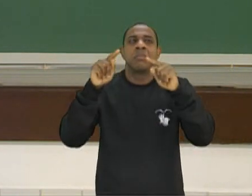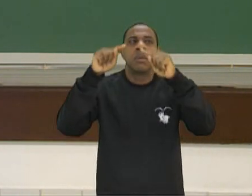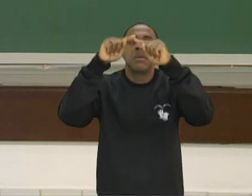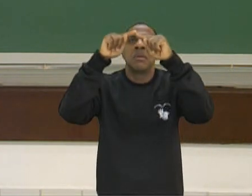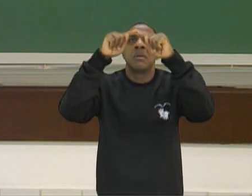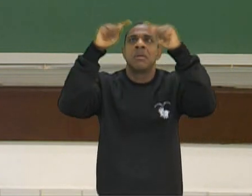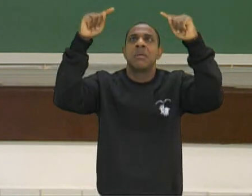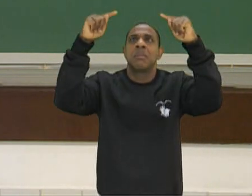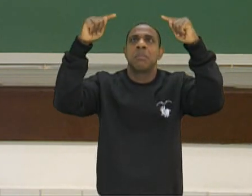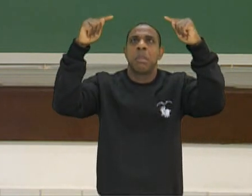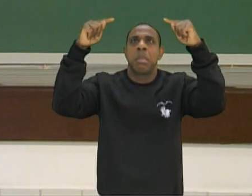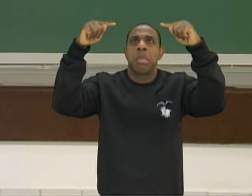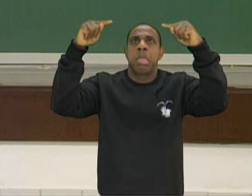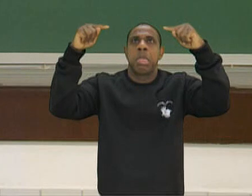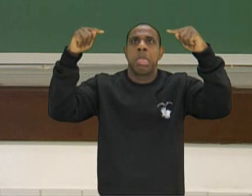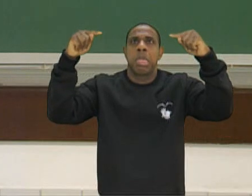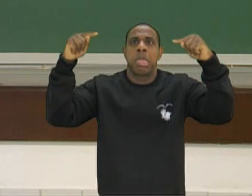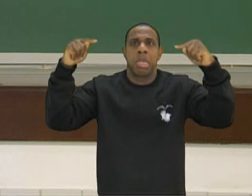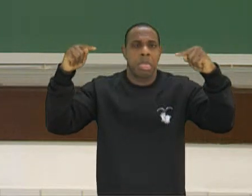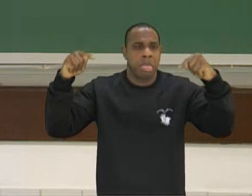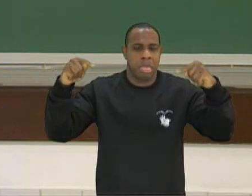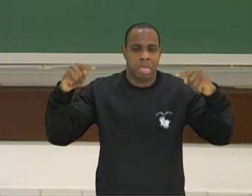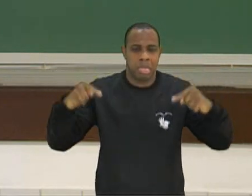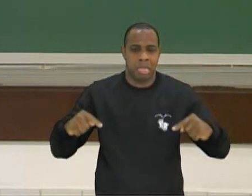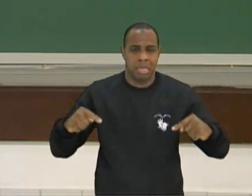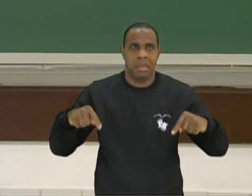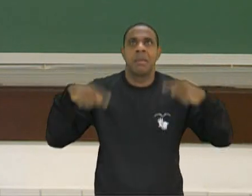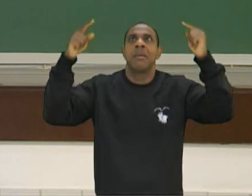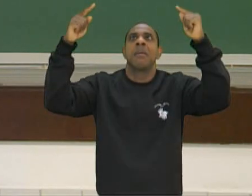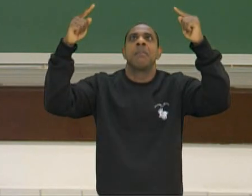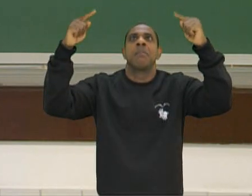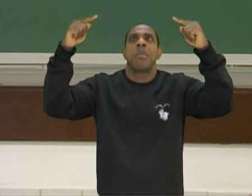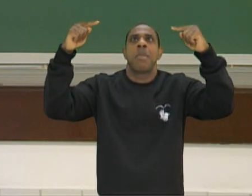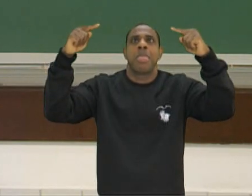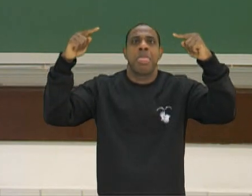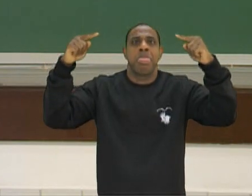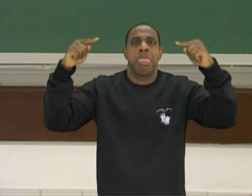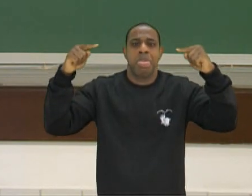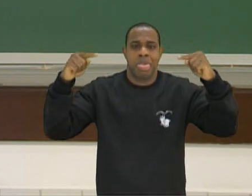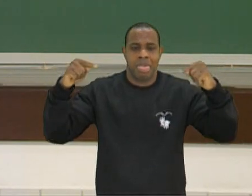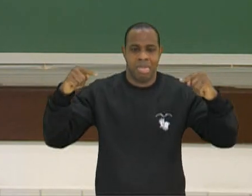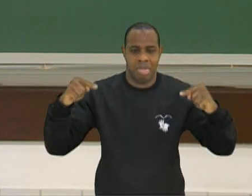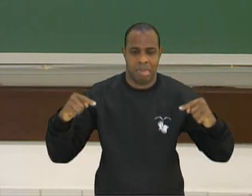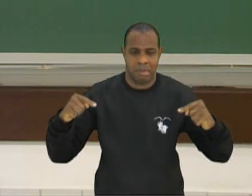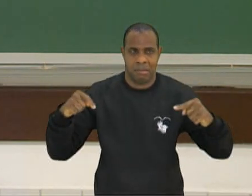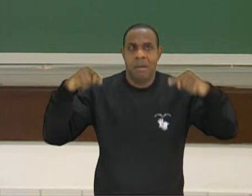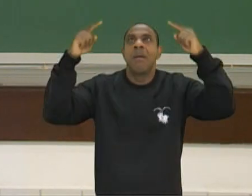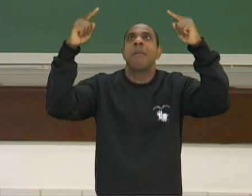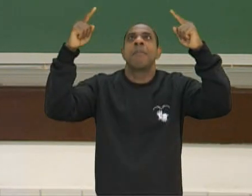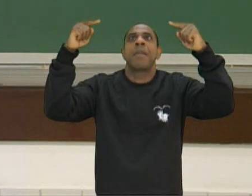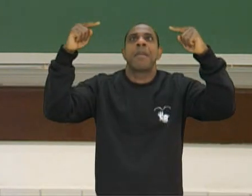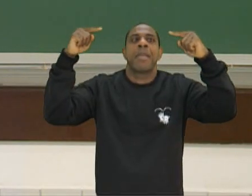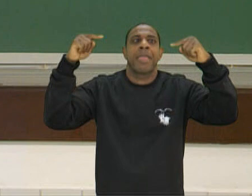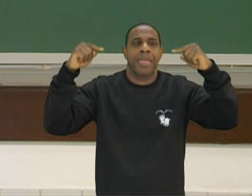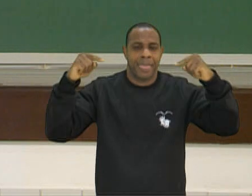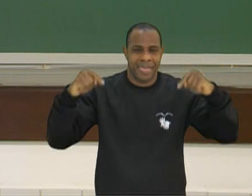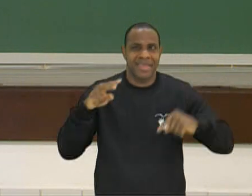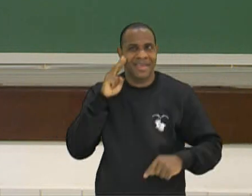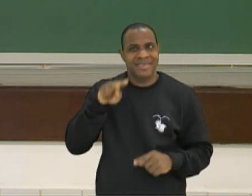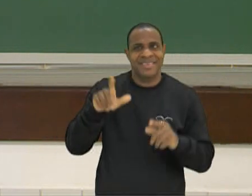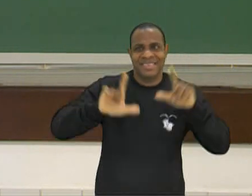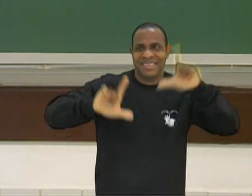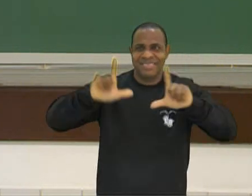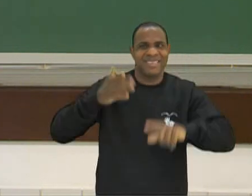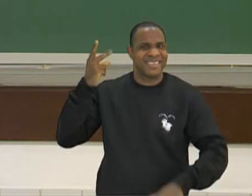que ela estava descendo. Ela passava em intervalos regulares, ela desaparecia, ela aparecia novamente em cima e vinha descendo. Então